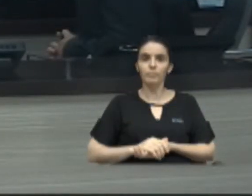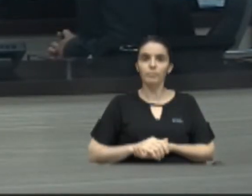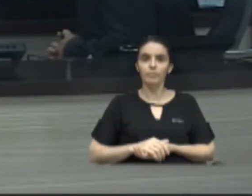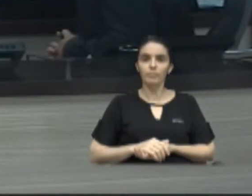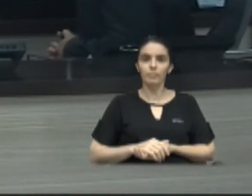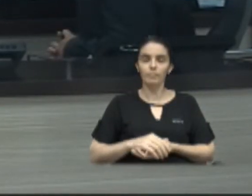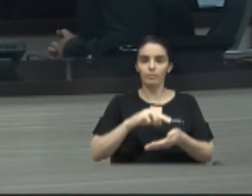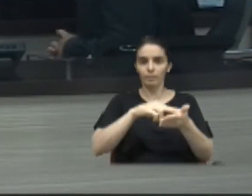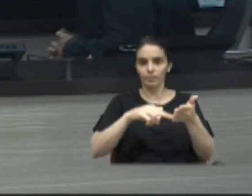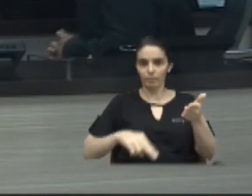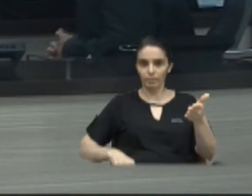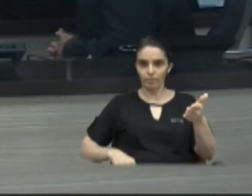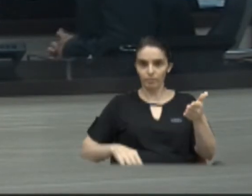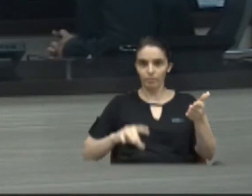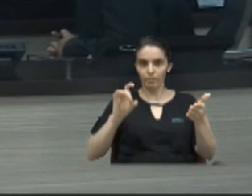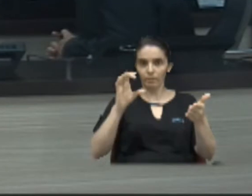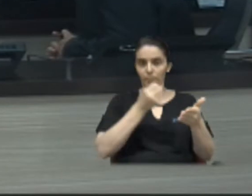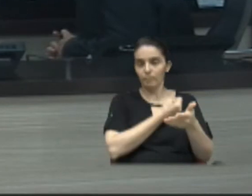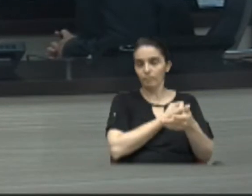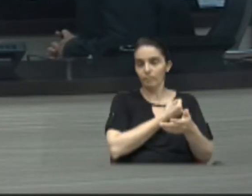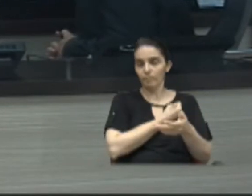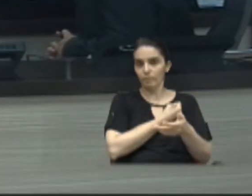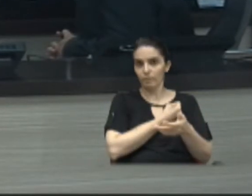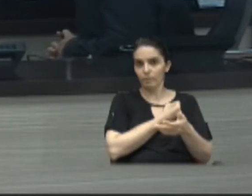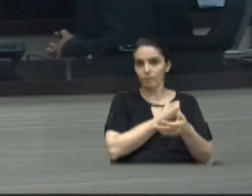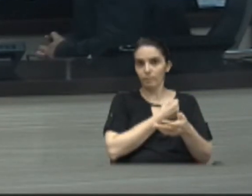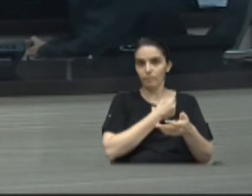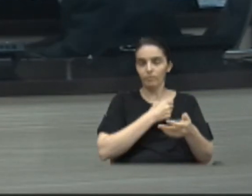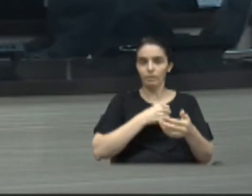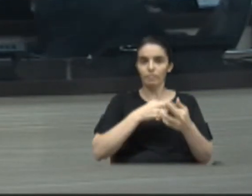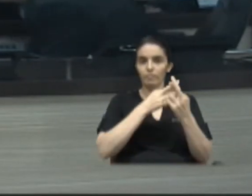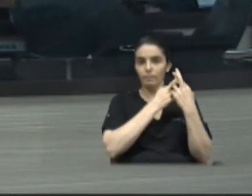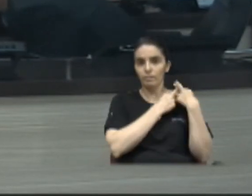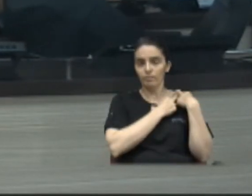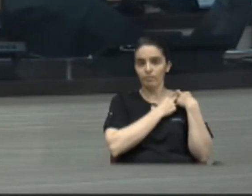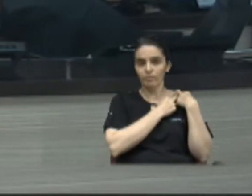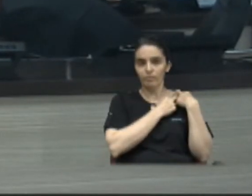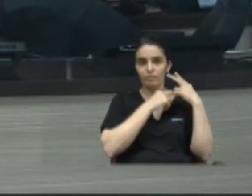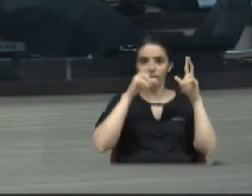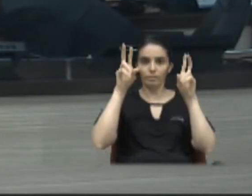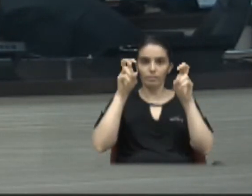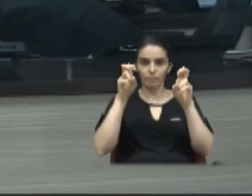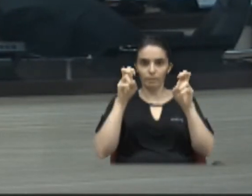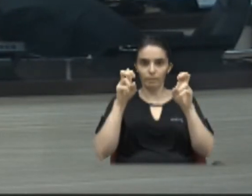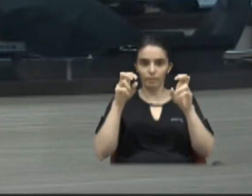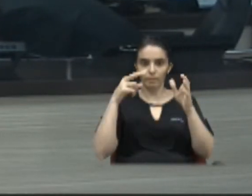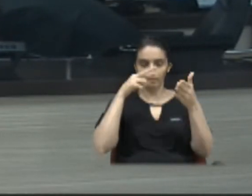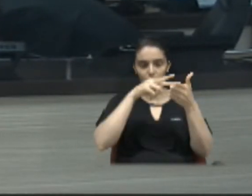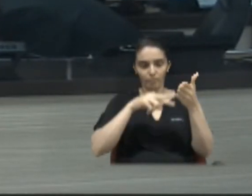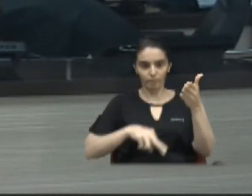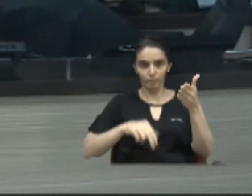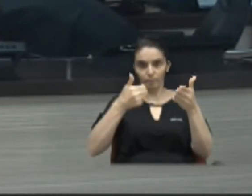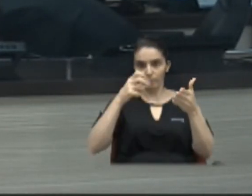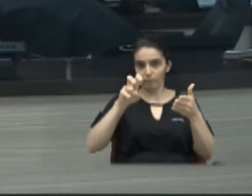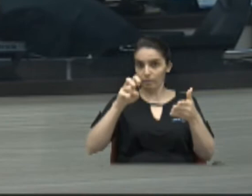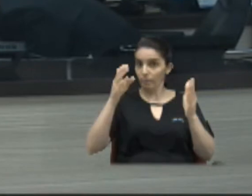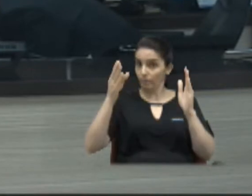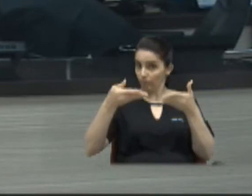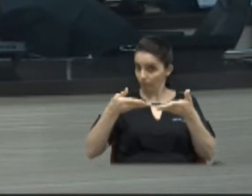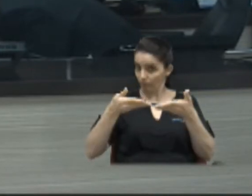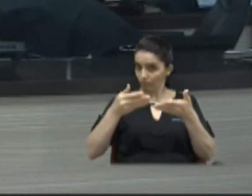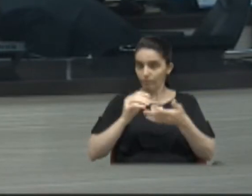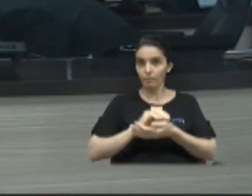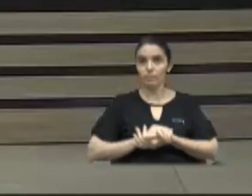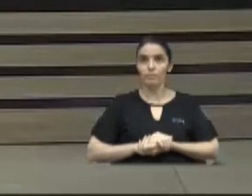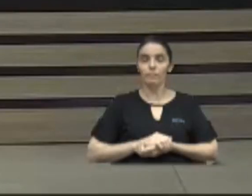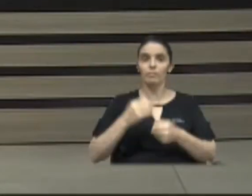que seja lido apenas o número, o autor e a emenda da moção para que possamos ler às 15 hoje. Eu